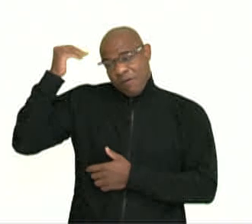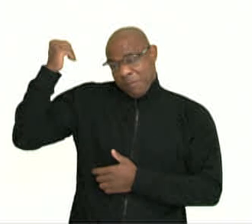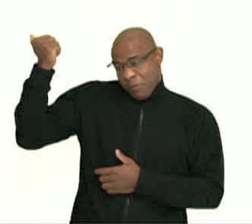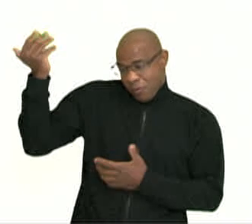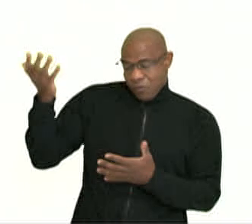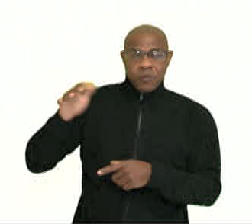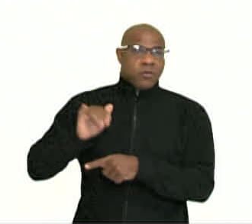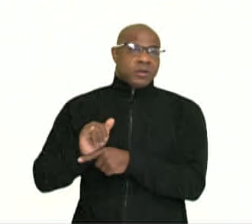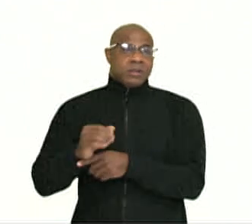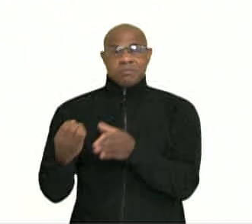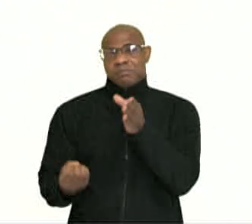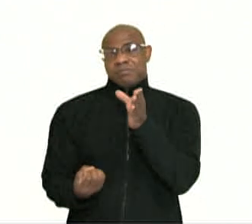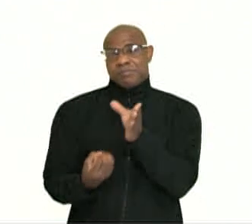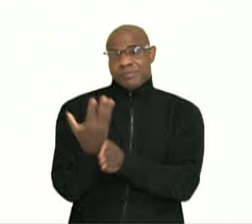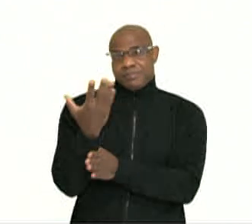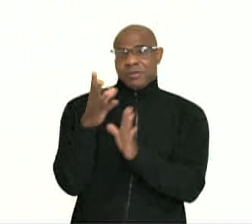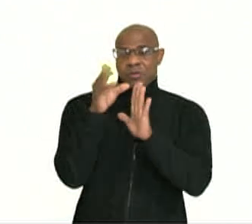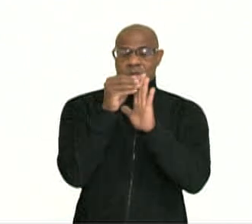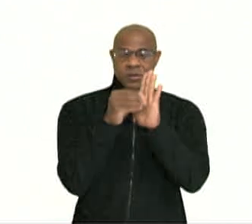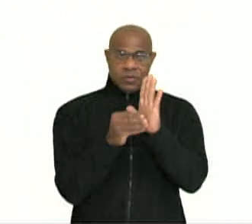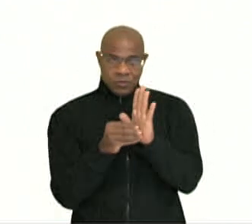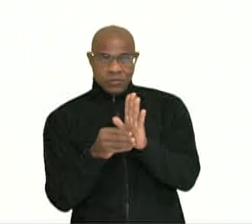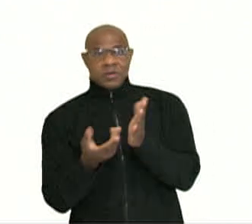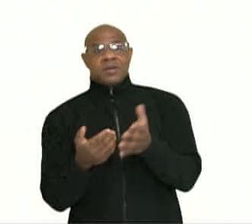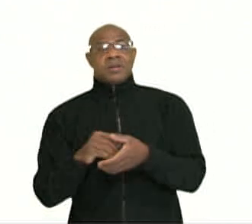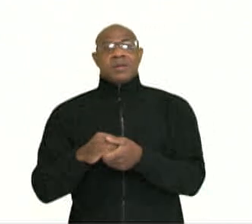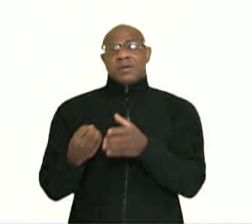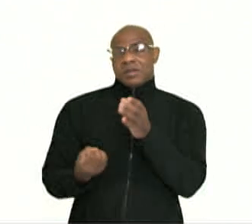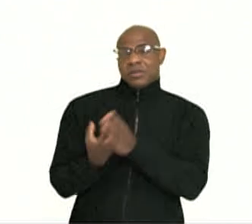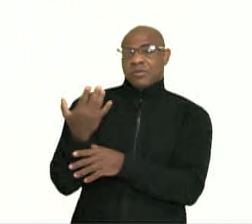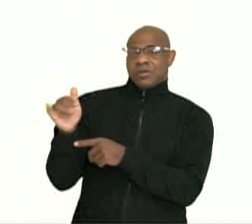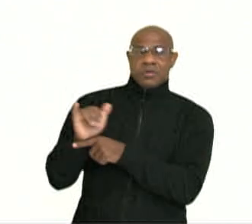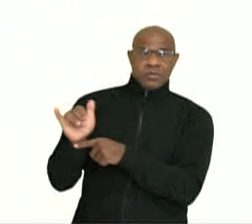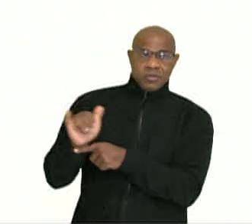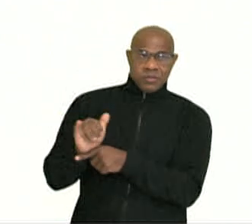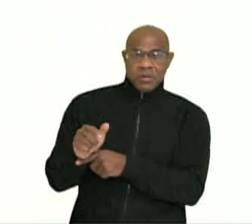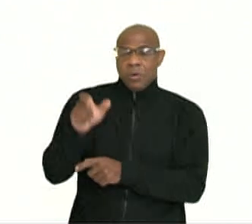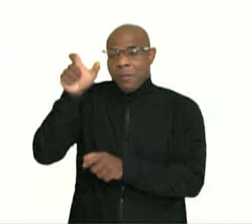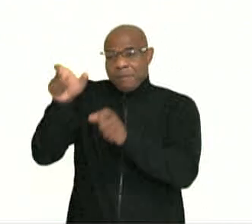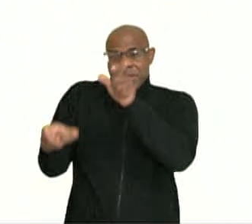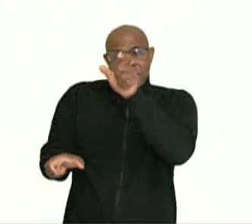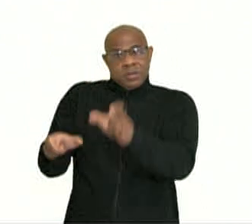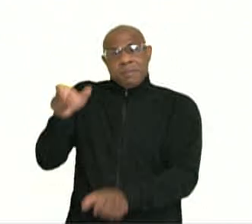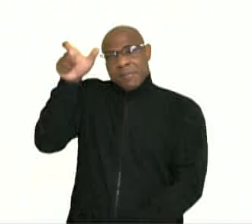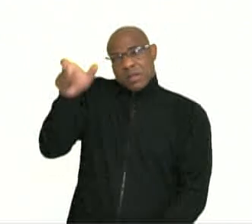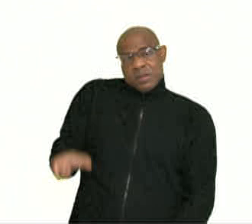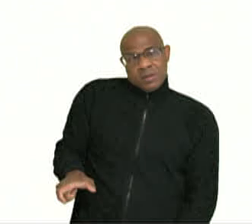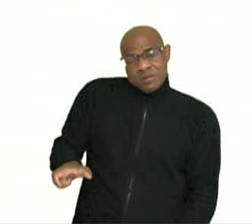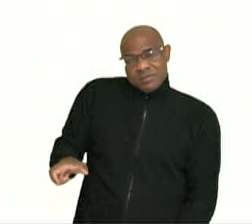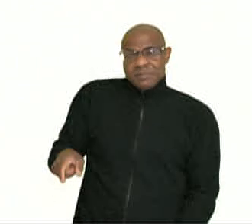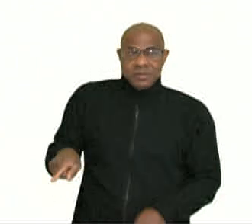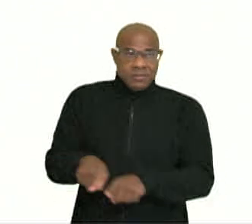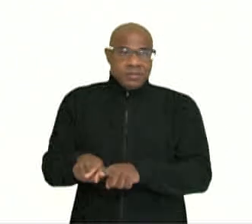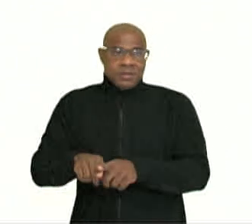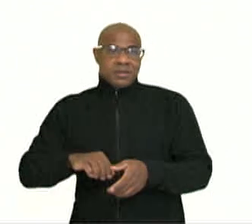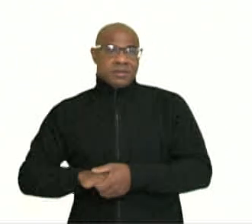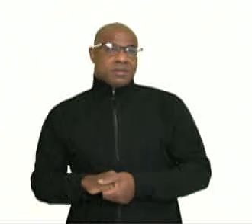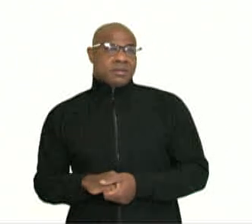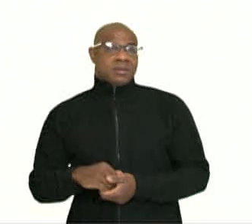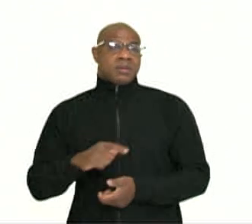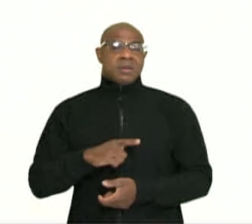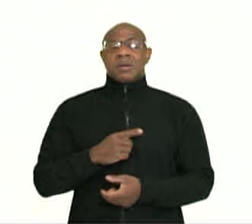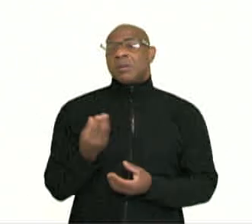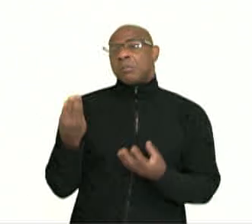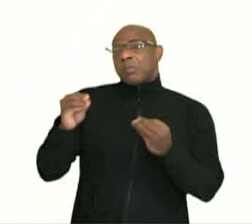celebridade, criador de conteúdo, criador do YouTube ou personalidade do YouTube. Ah, teacher, eu copiei tudo